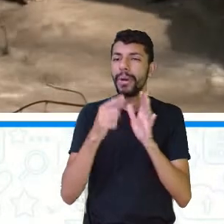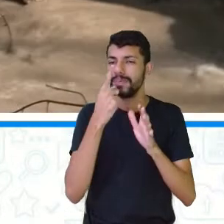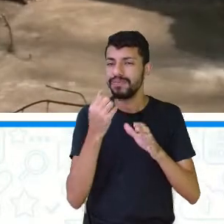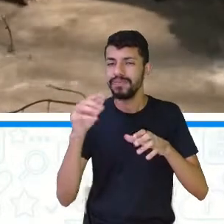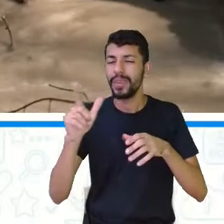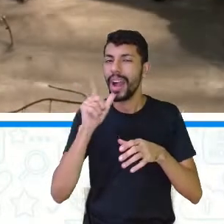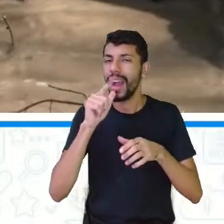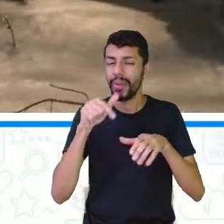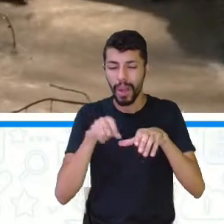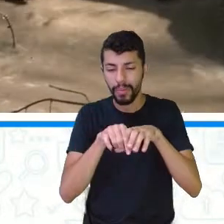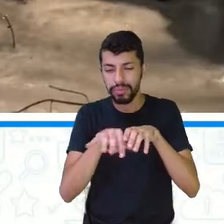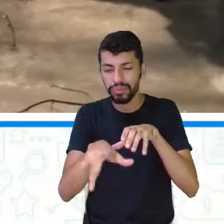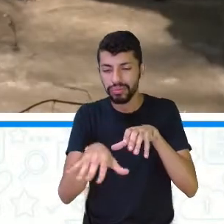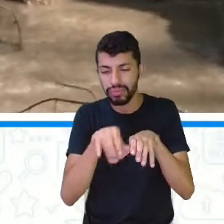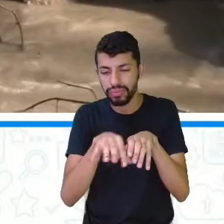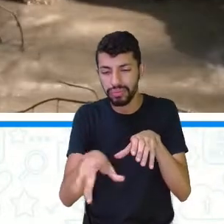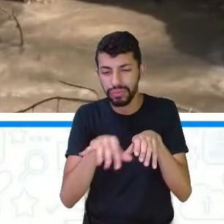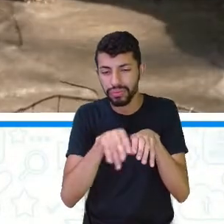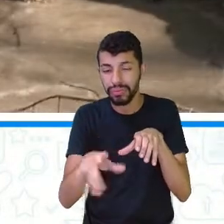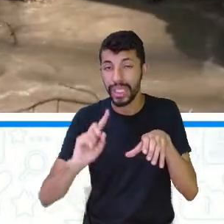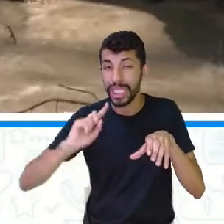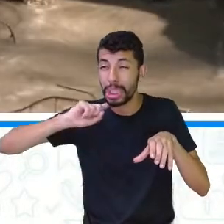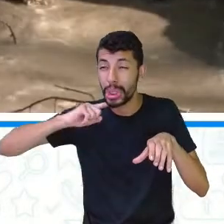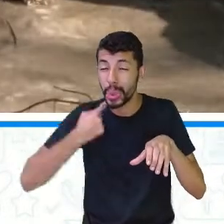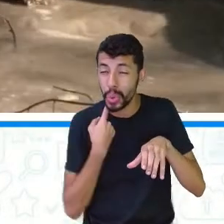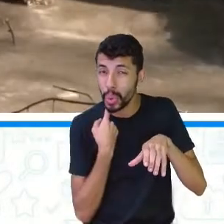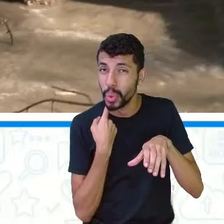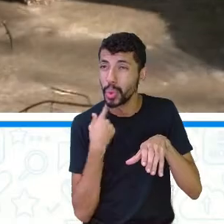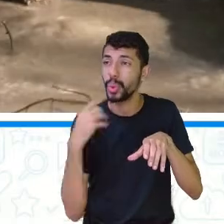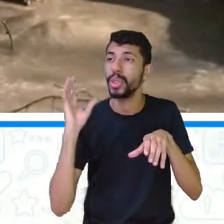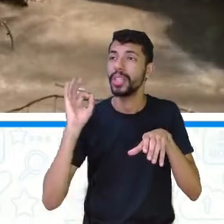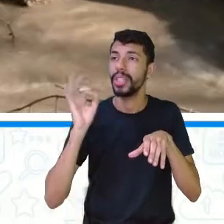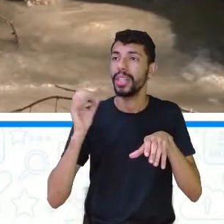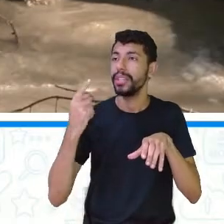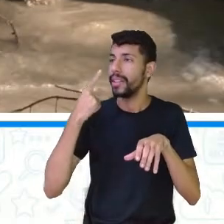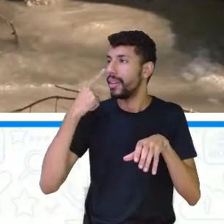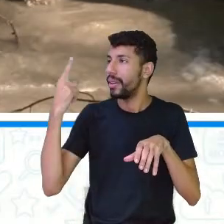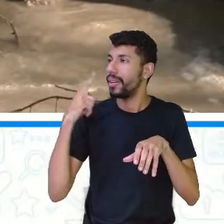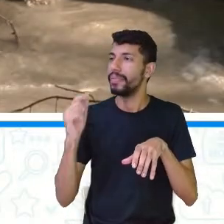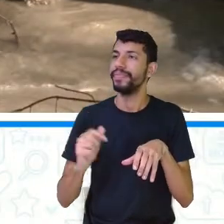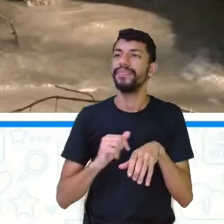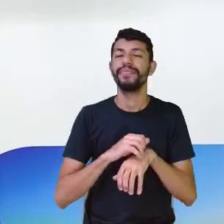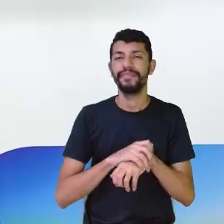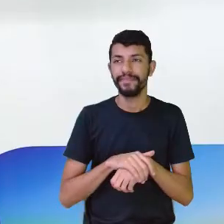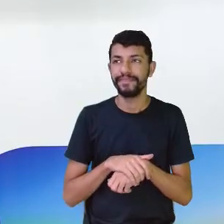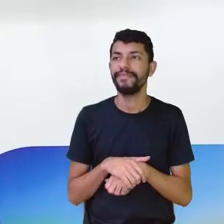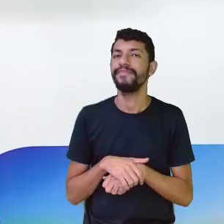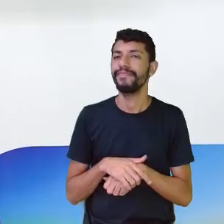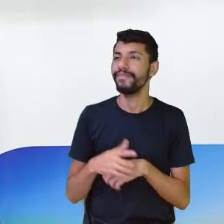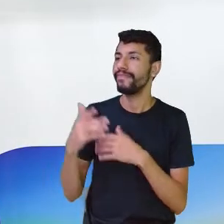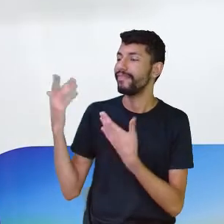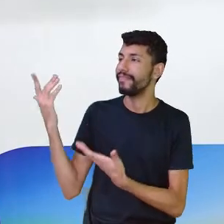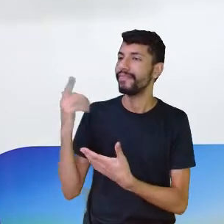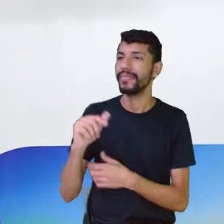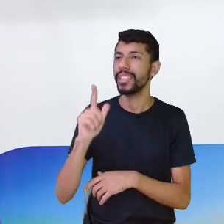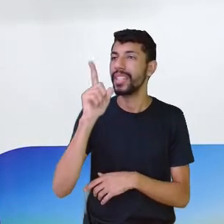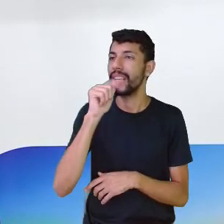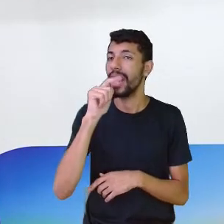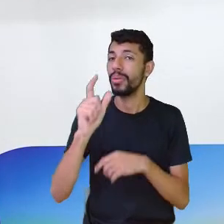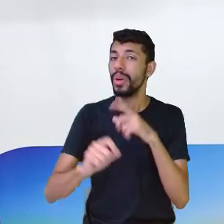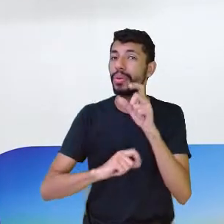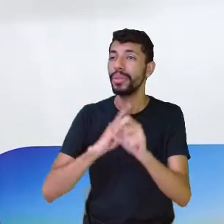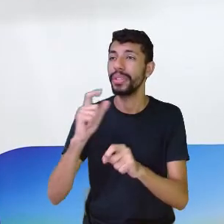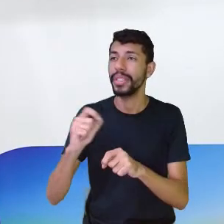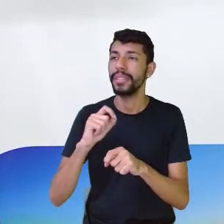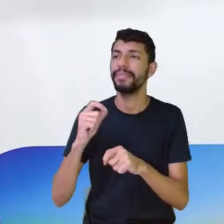uma água bem suja, né? Cor da água, a gente sabe que a água não tem cor, mas aí, né? Nesse caso, a gente está